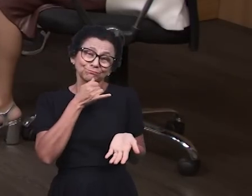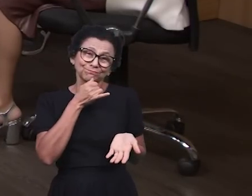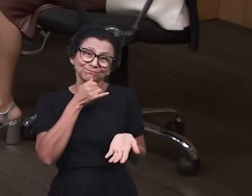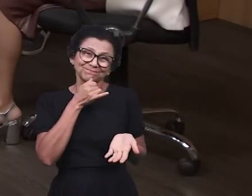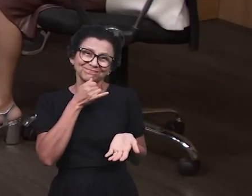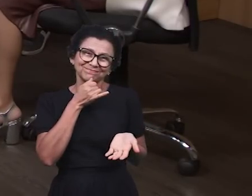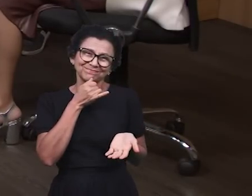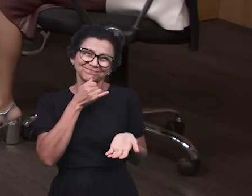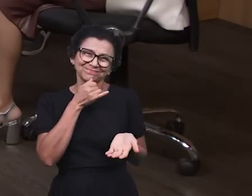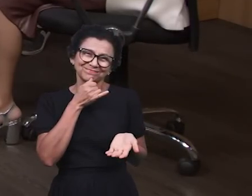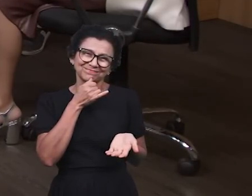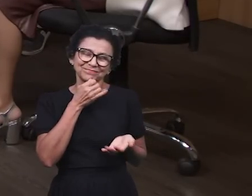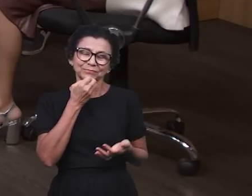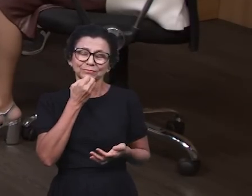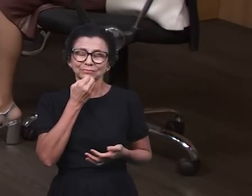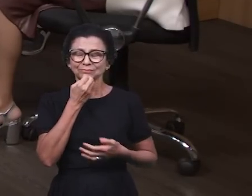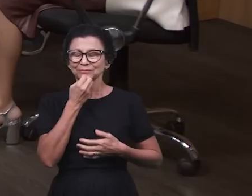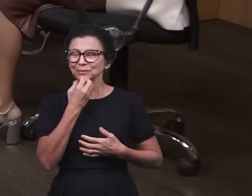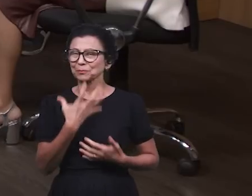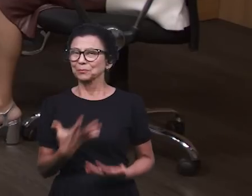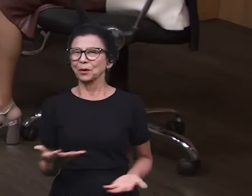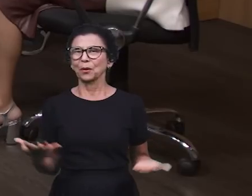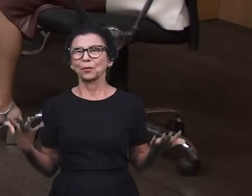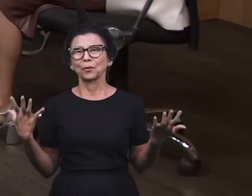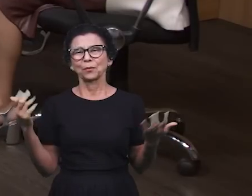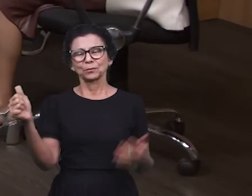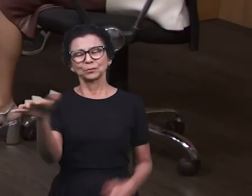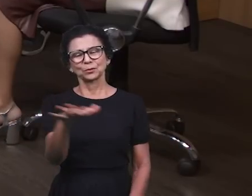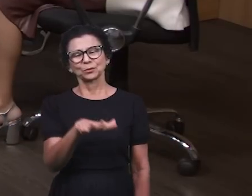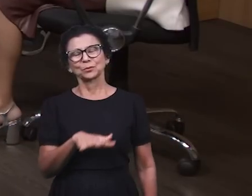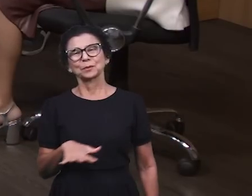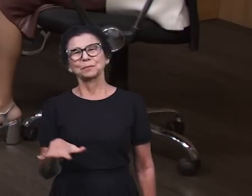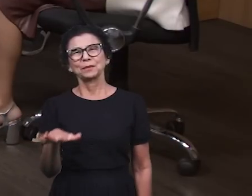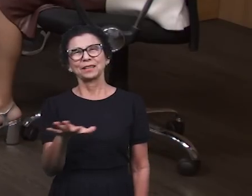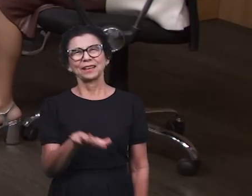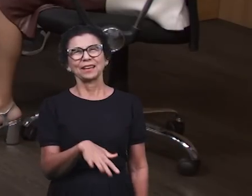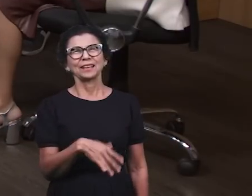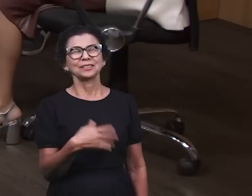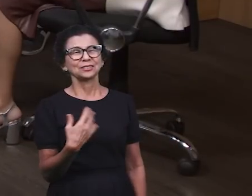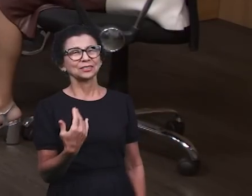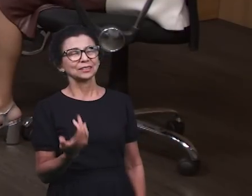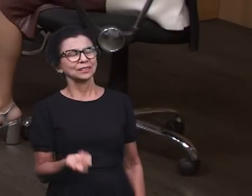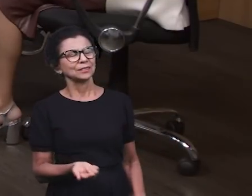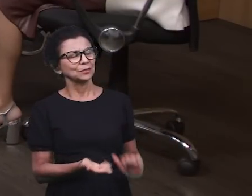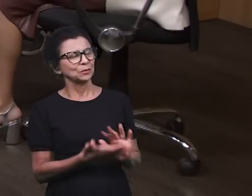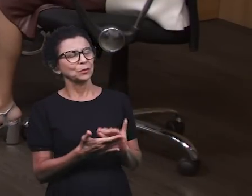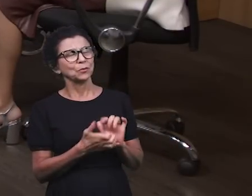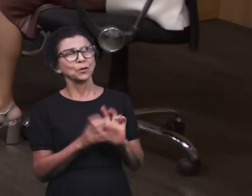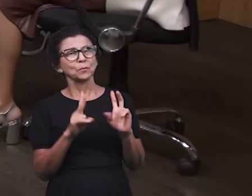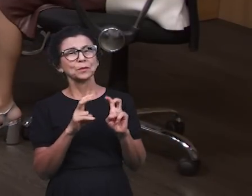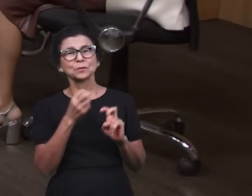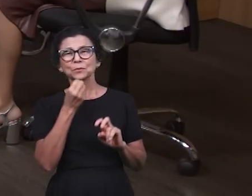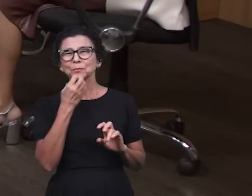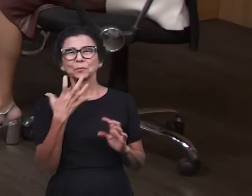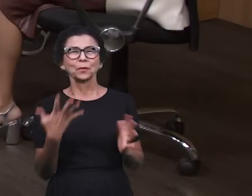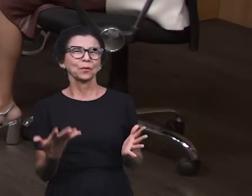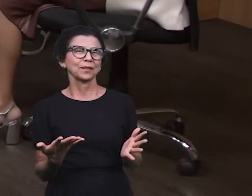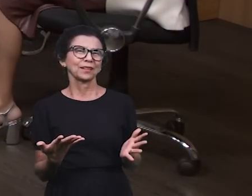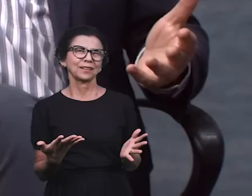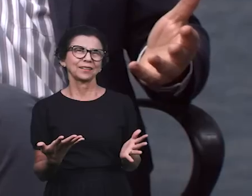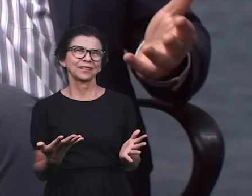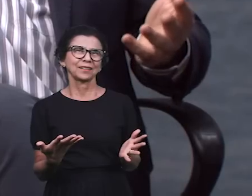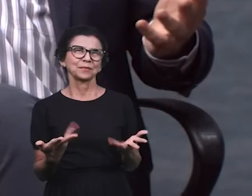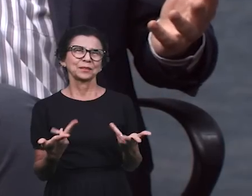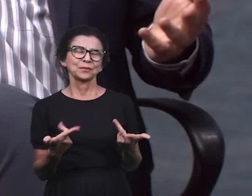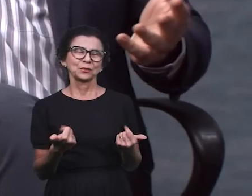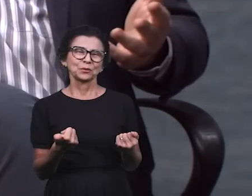infelizmente, né? Porque é muito bom, não só o ambiente aqui e tudo mais, mas falar sobre louvor é muito bom, né, João? Sempre bom,